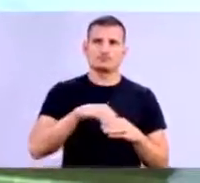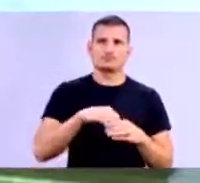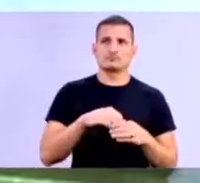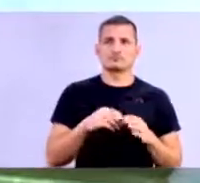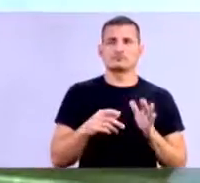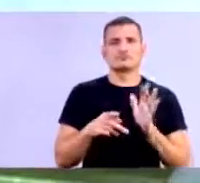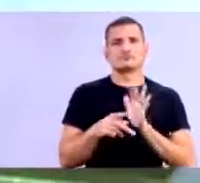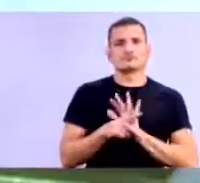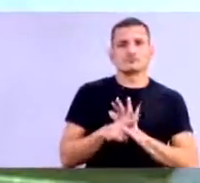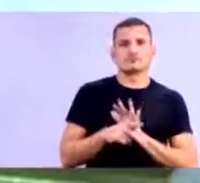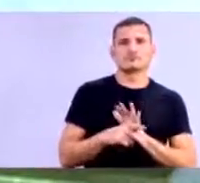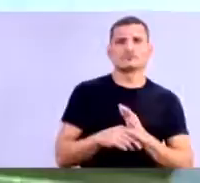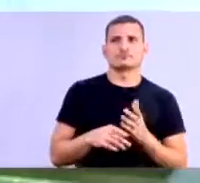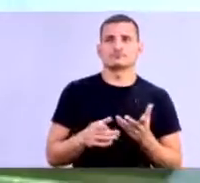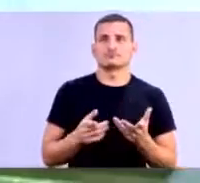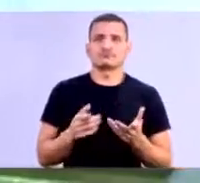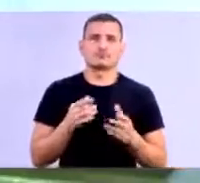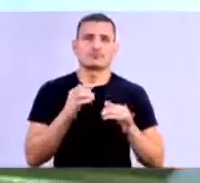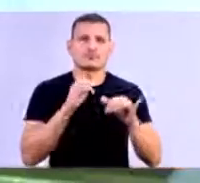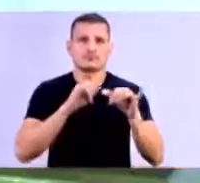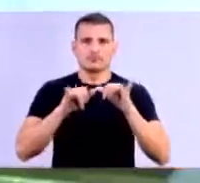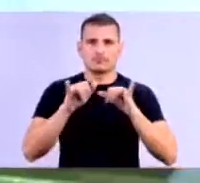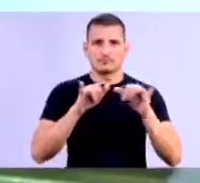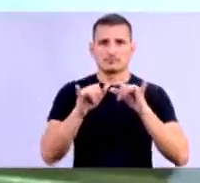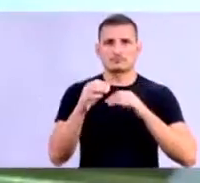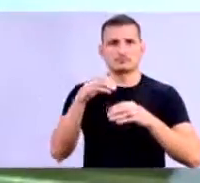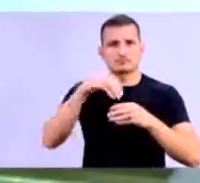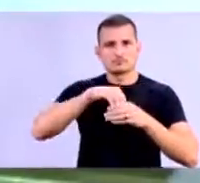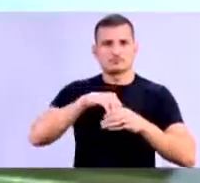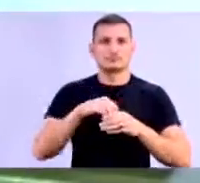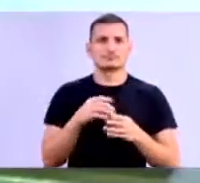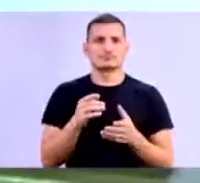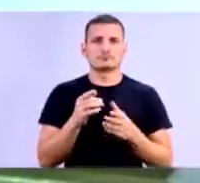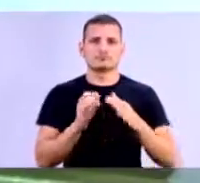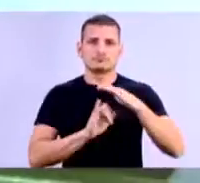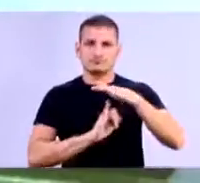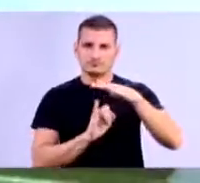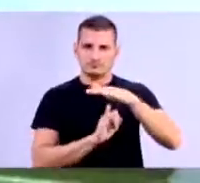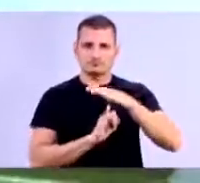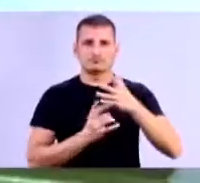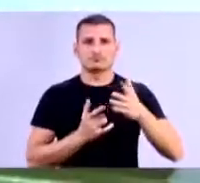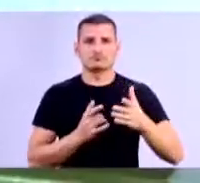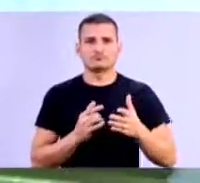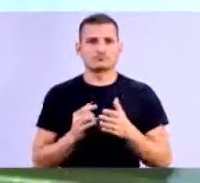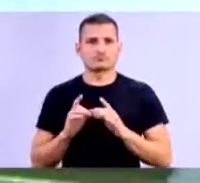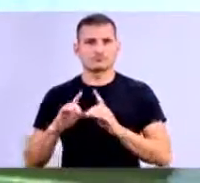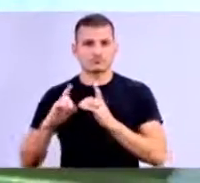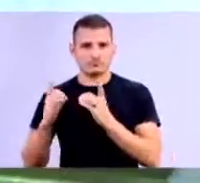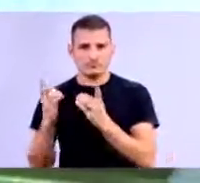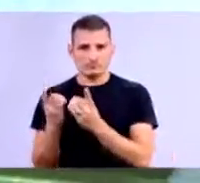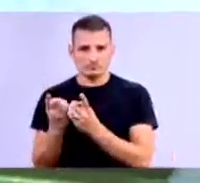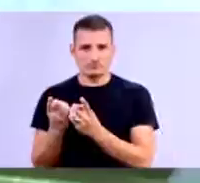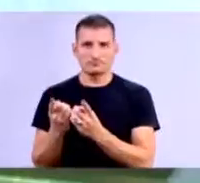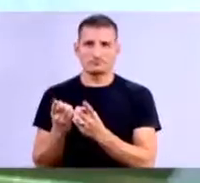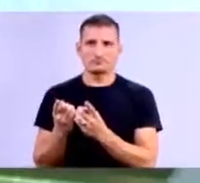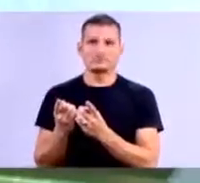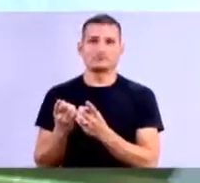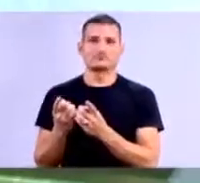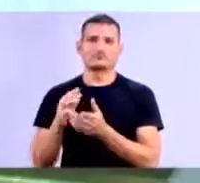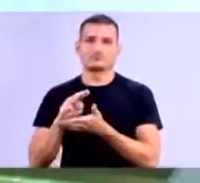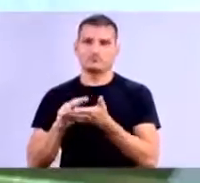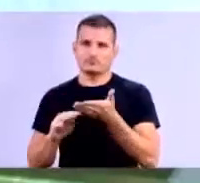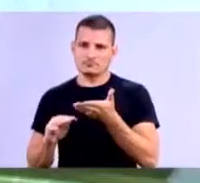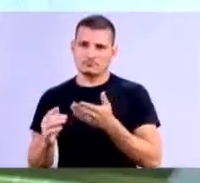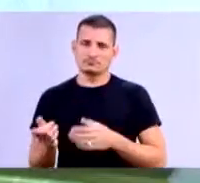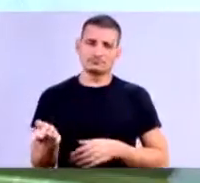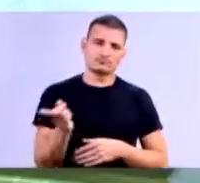da conversa, né, das informações dentro de um mesmo órgão. Um departamento vai mandar um memorando para